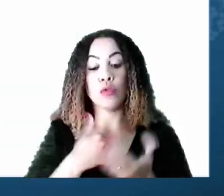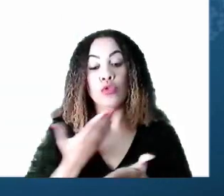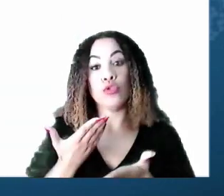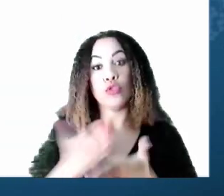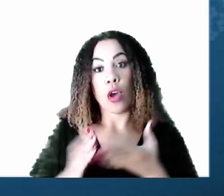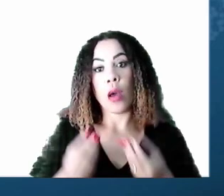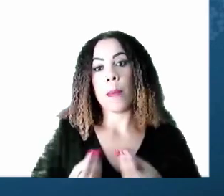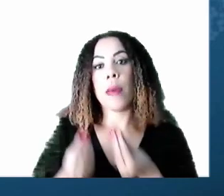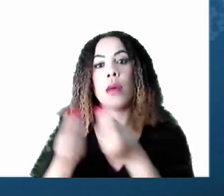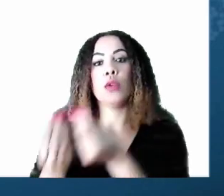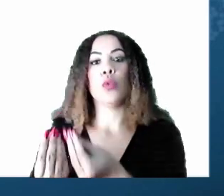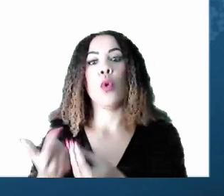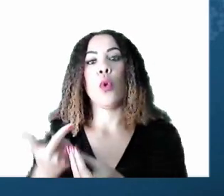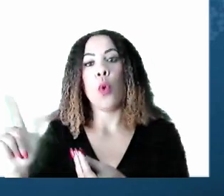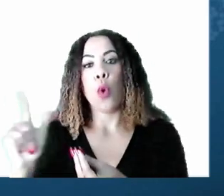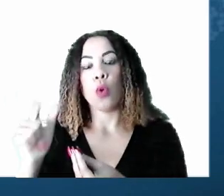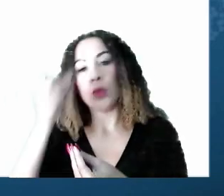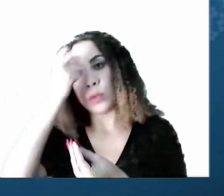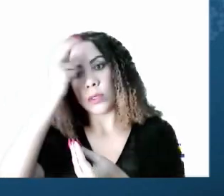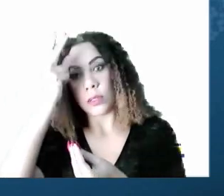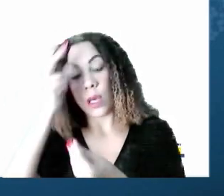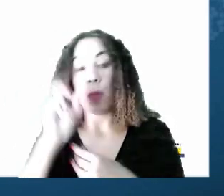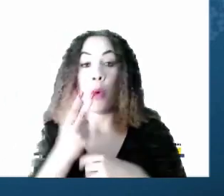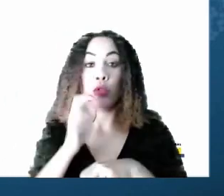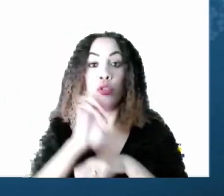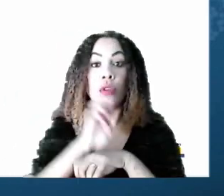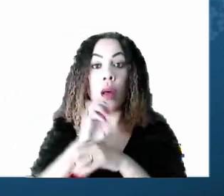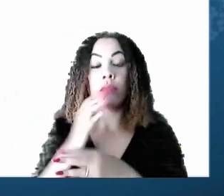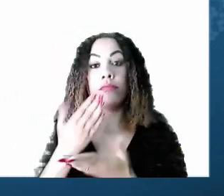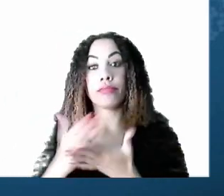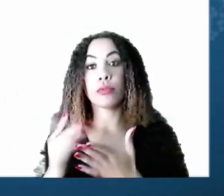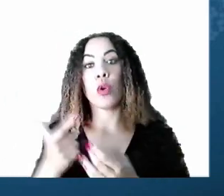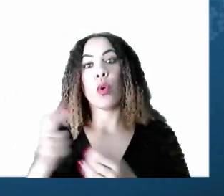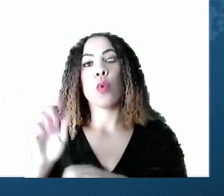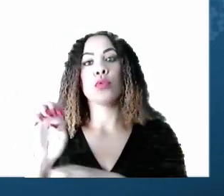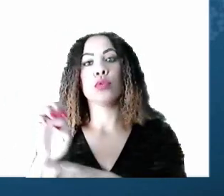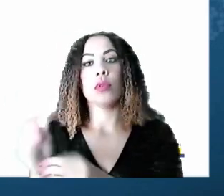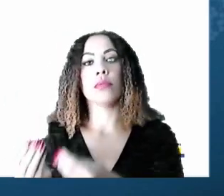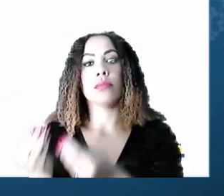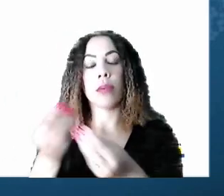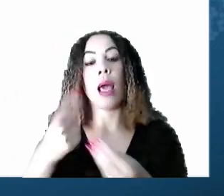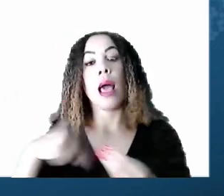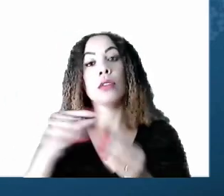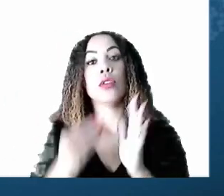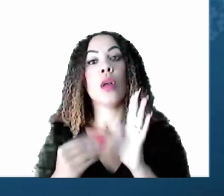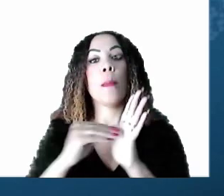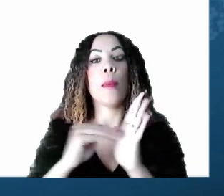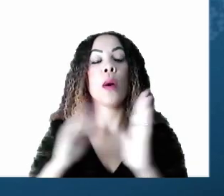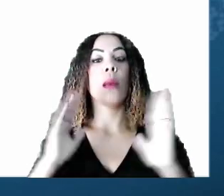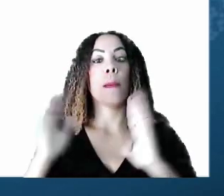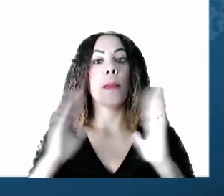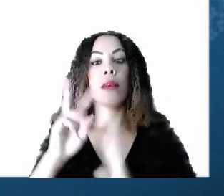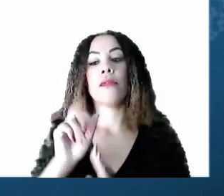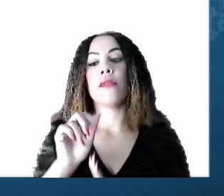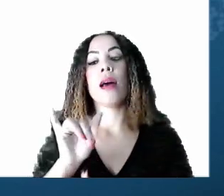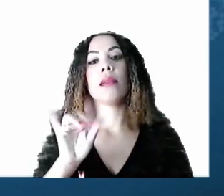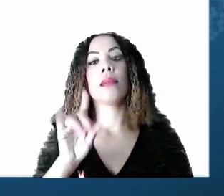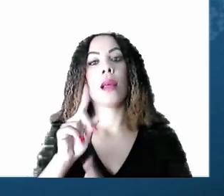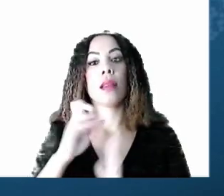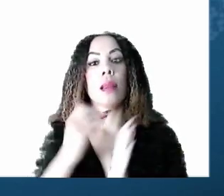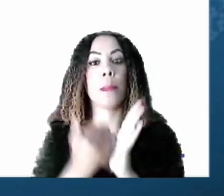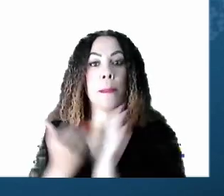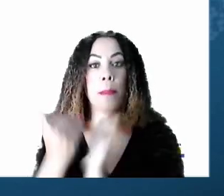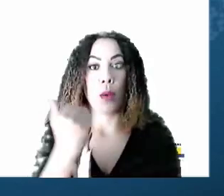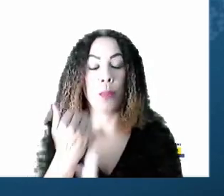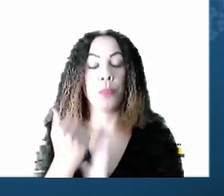que doou para outro estado, a gente repôs com doses com prazo de validade maior. E fizemos a ampliação